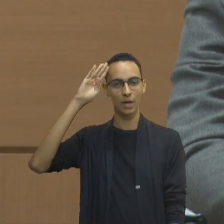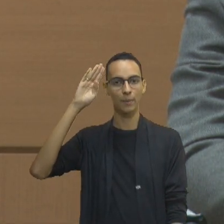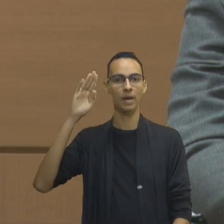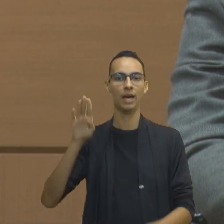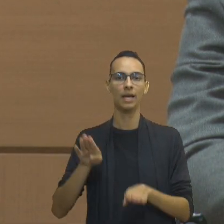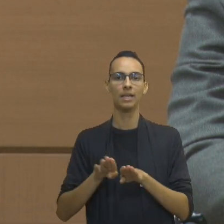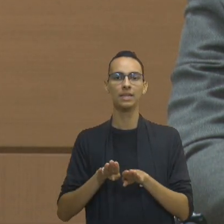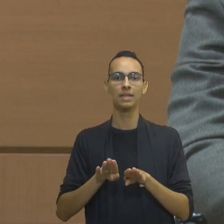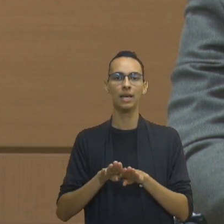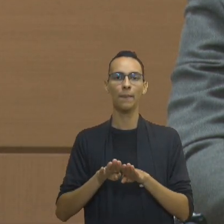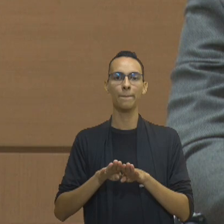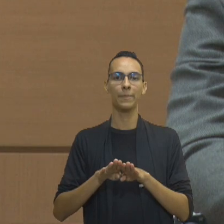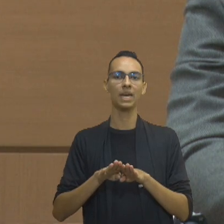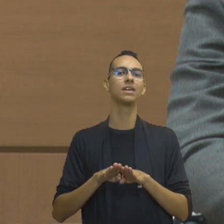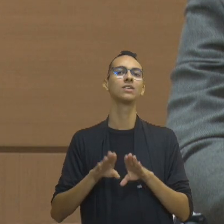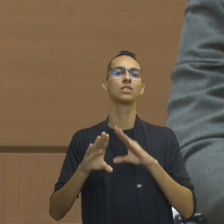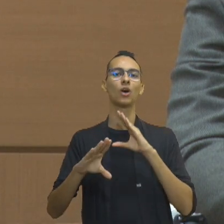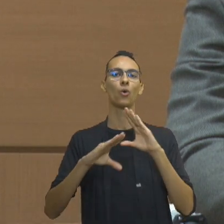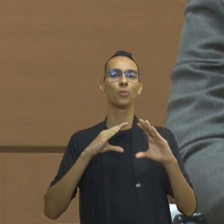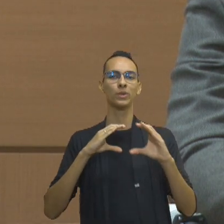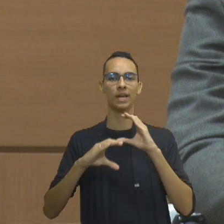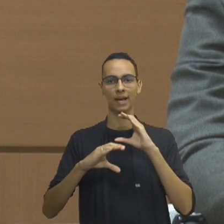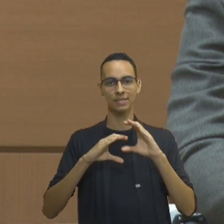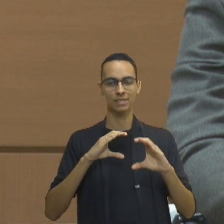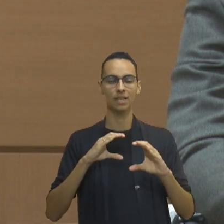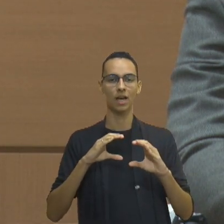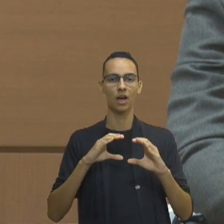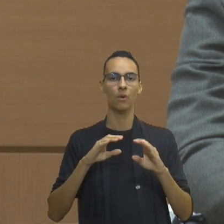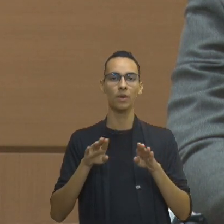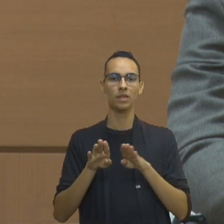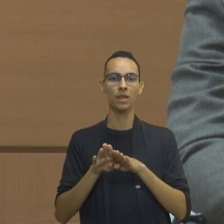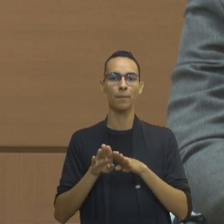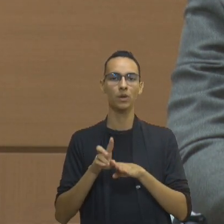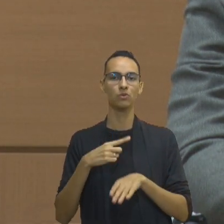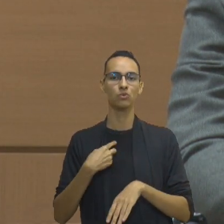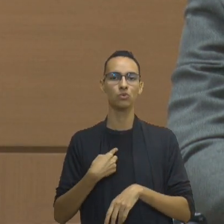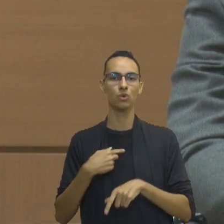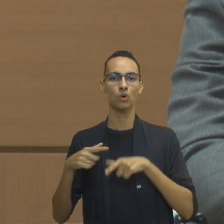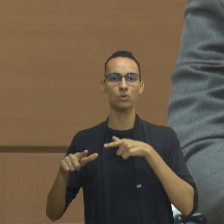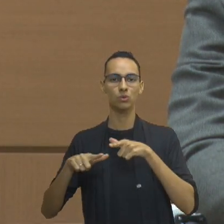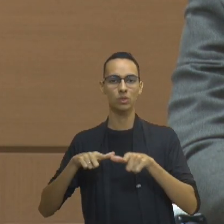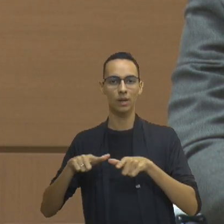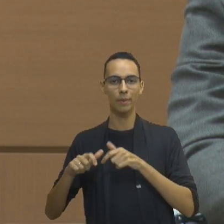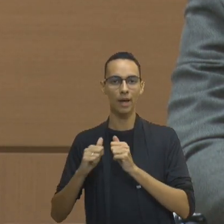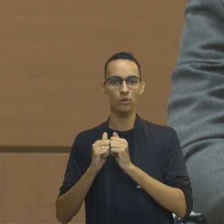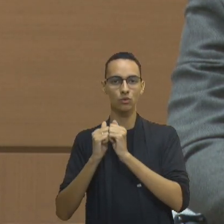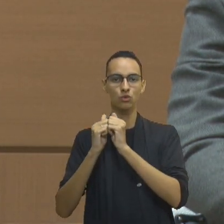nossos parceiros institucionais aqui presentes, incluindo a Polícia Militar.